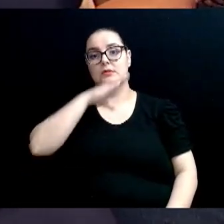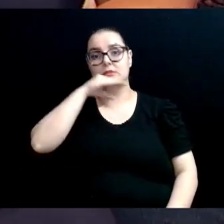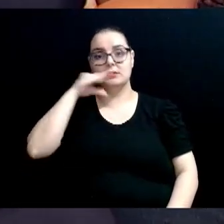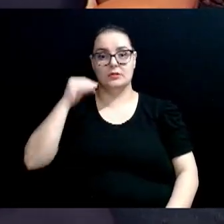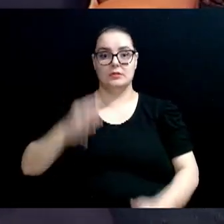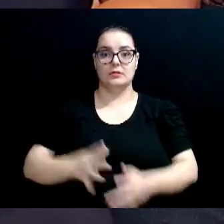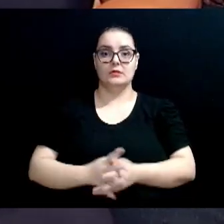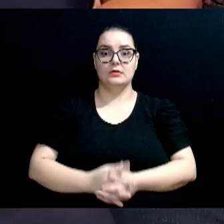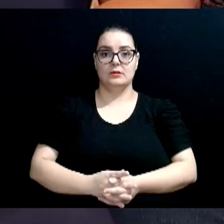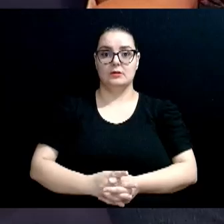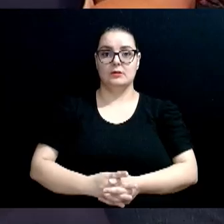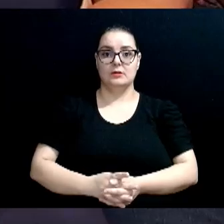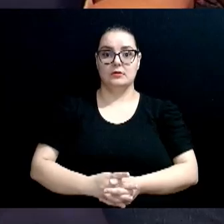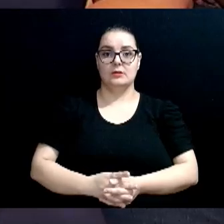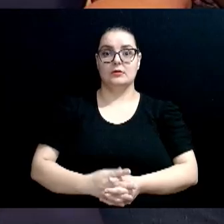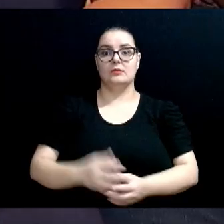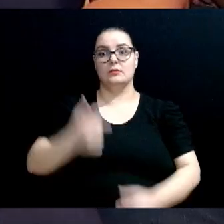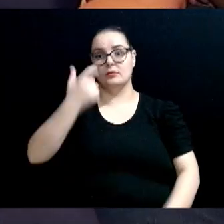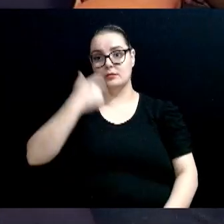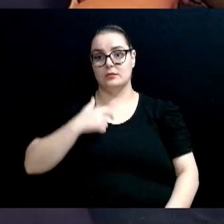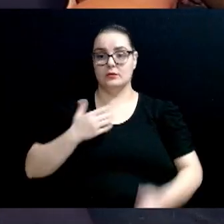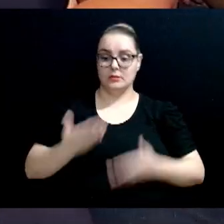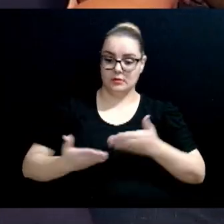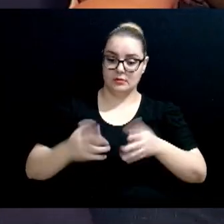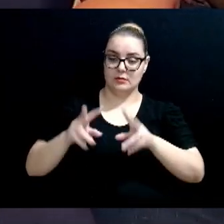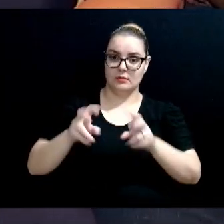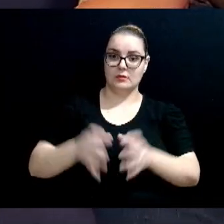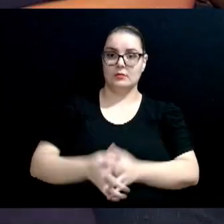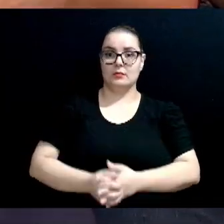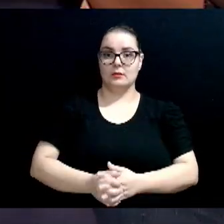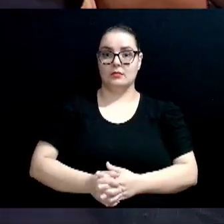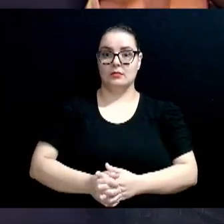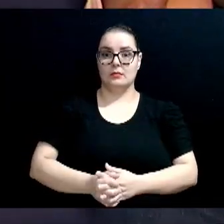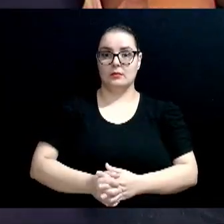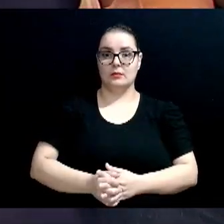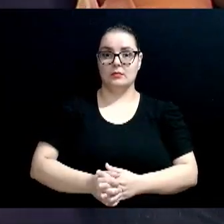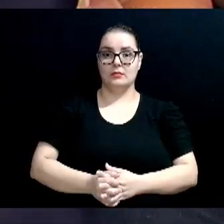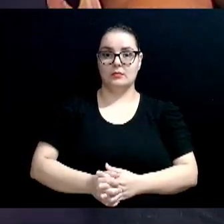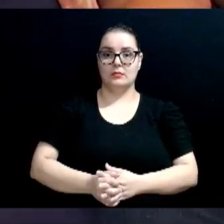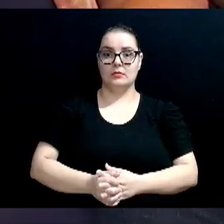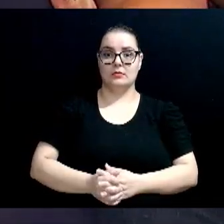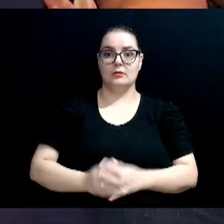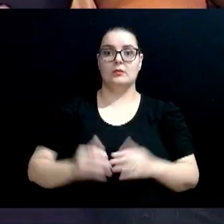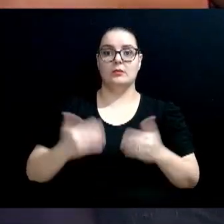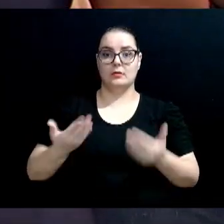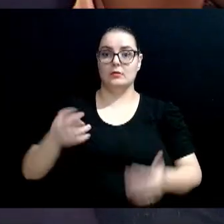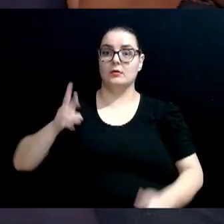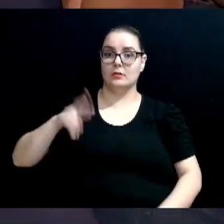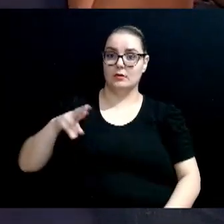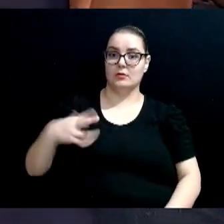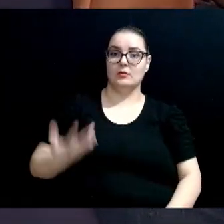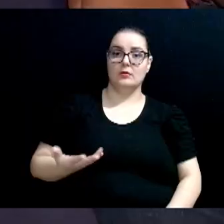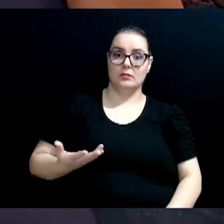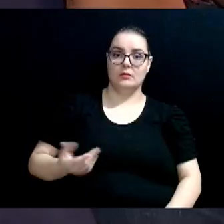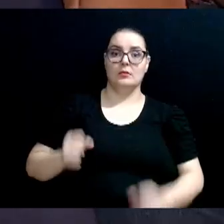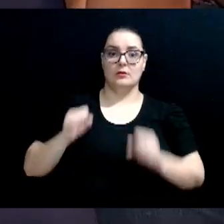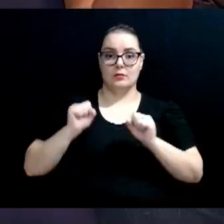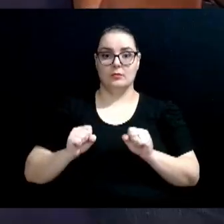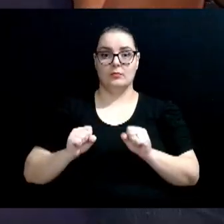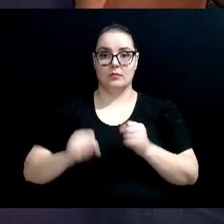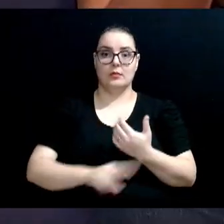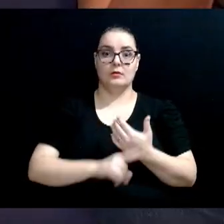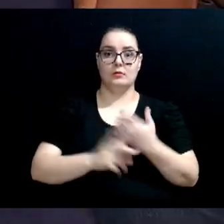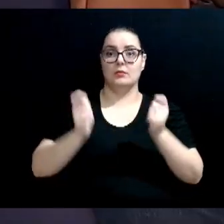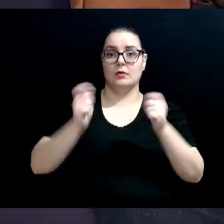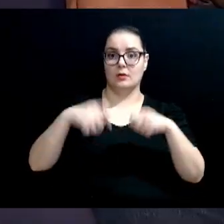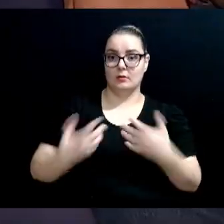o que eu tratei foi quais são os motivos que podem gerar uma